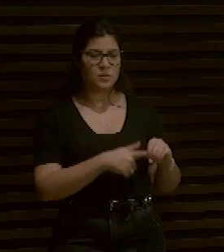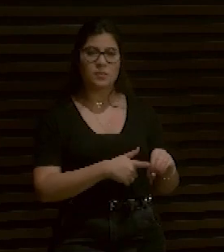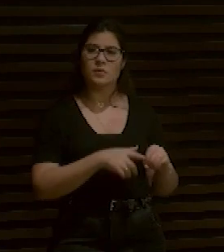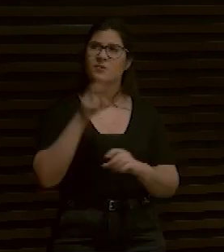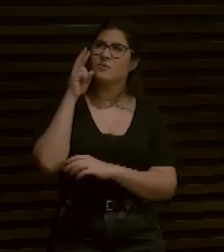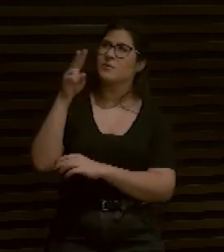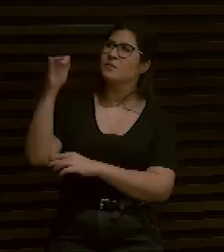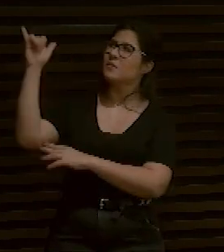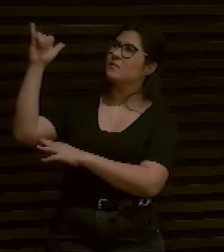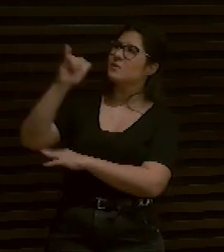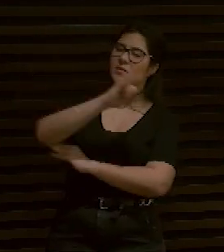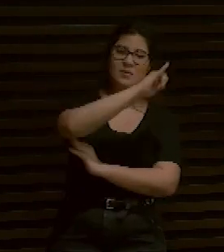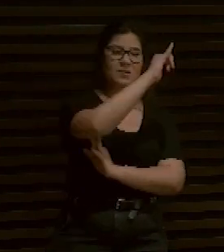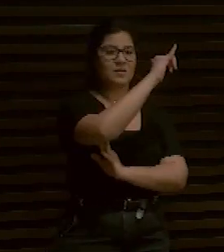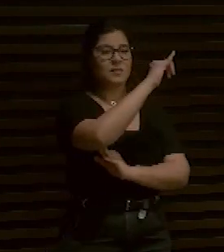está dado.